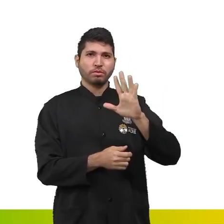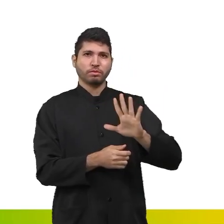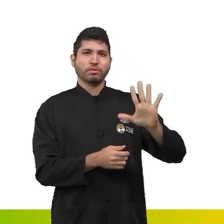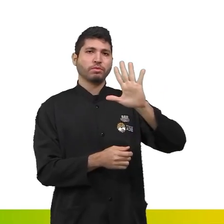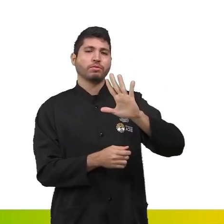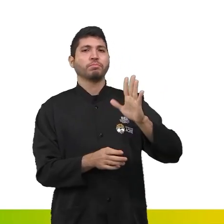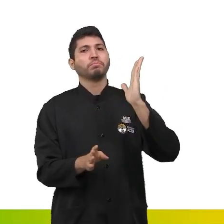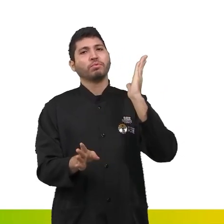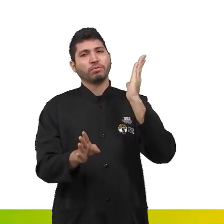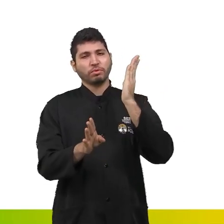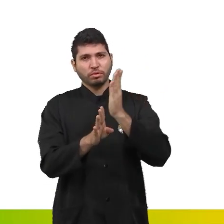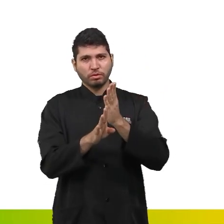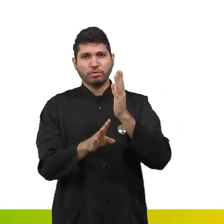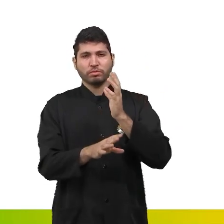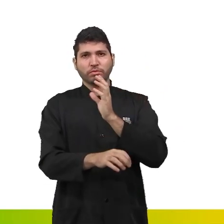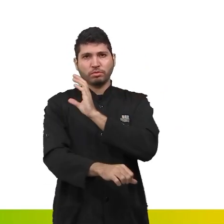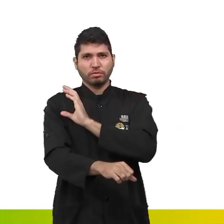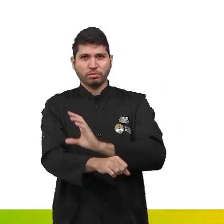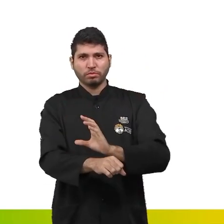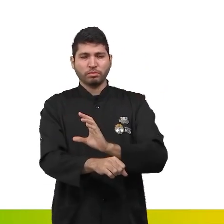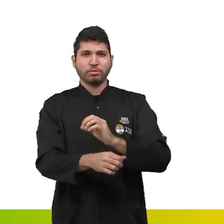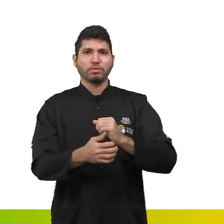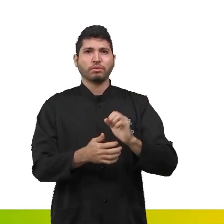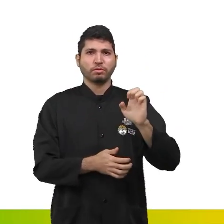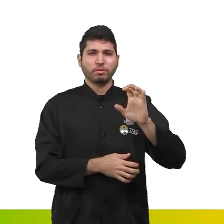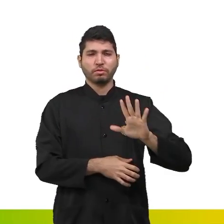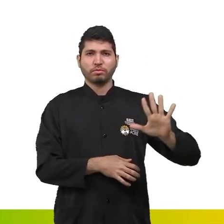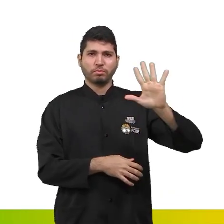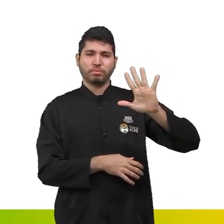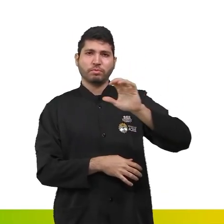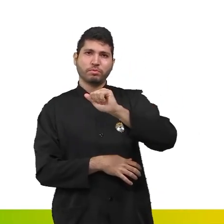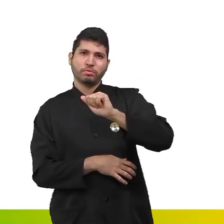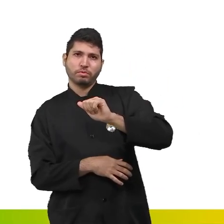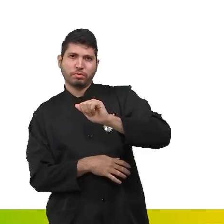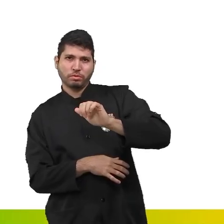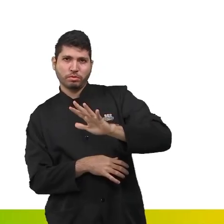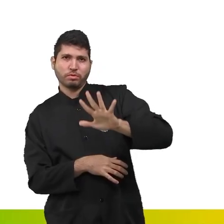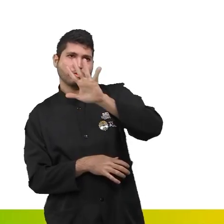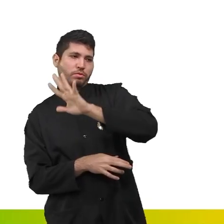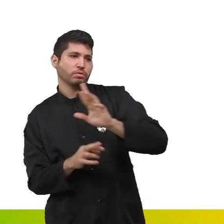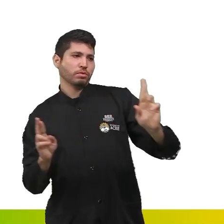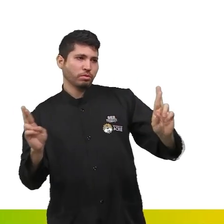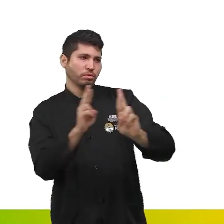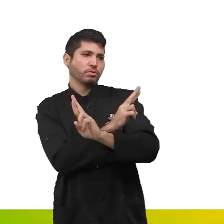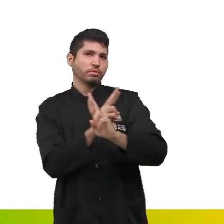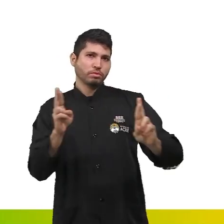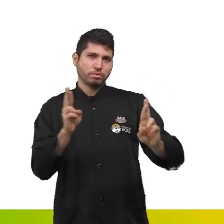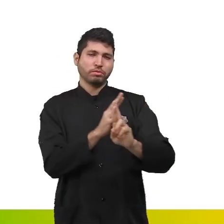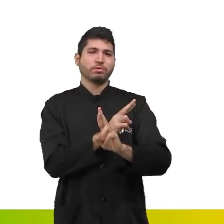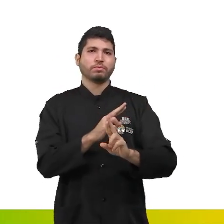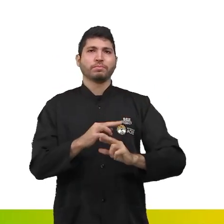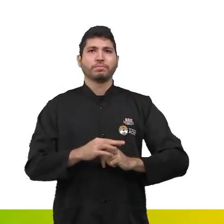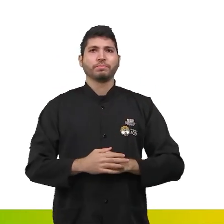intercâmbio cultural entre europeus e asiáticos, chineses, inclusive.